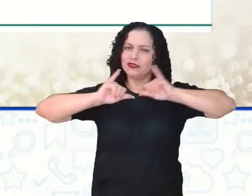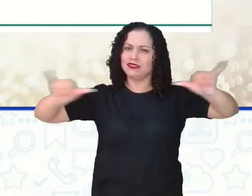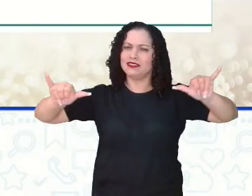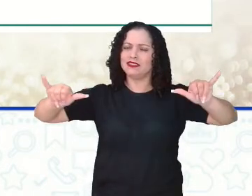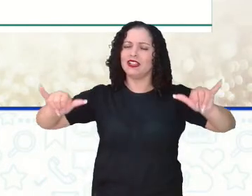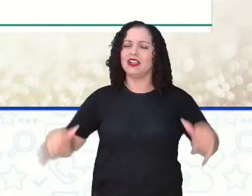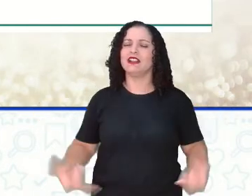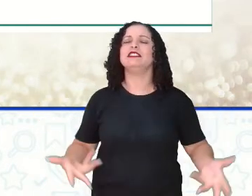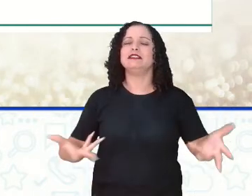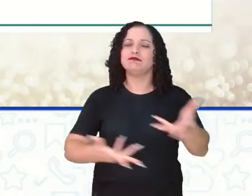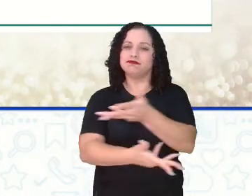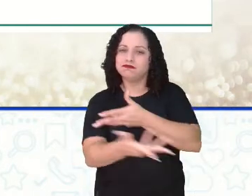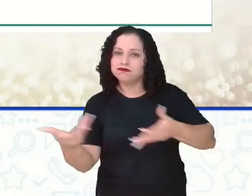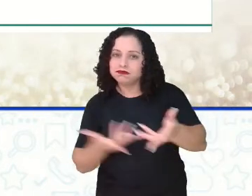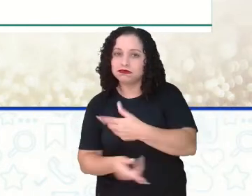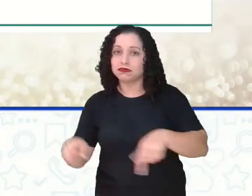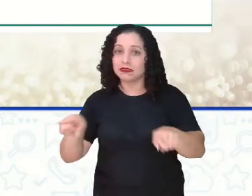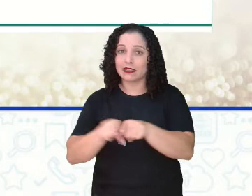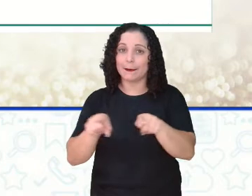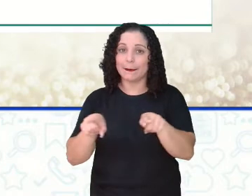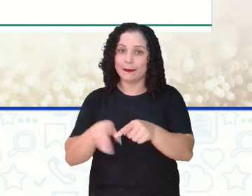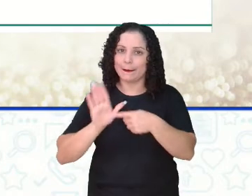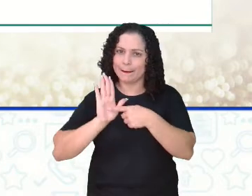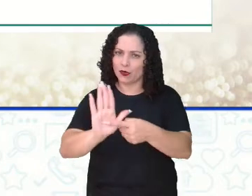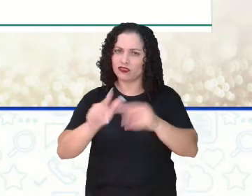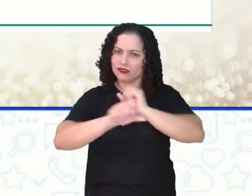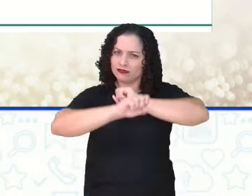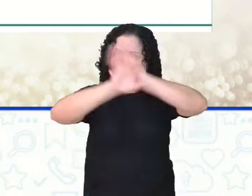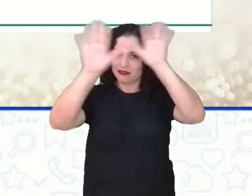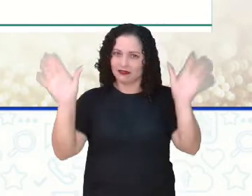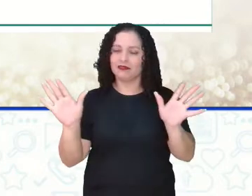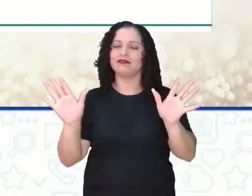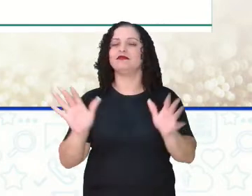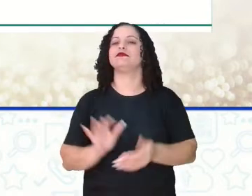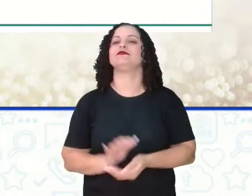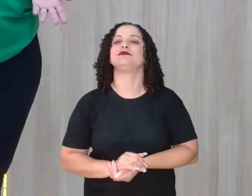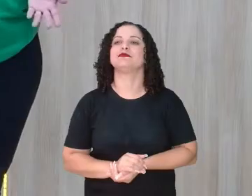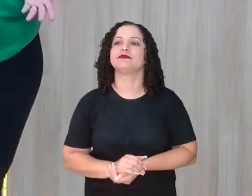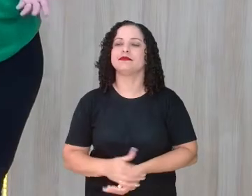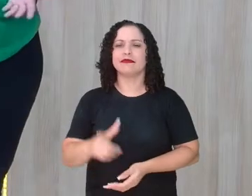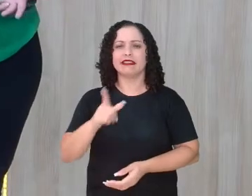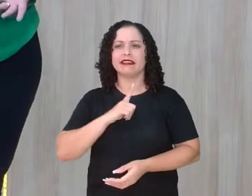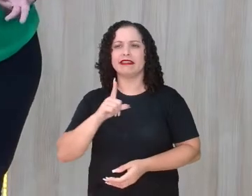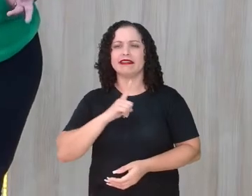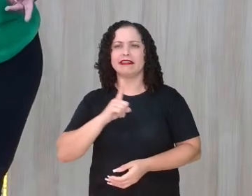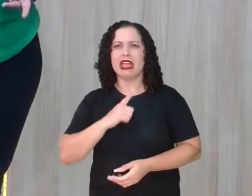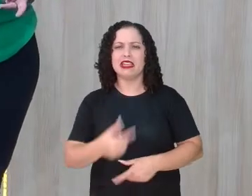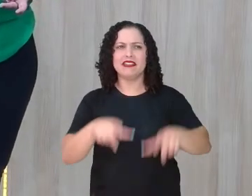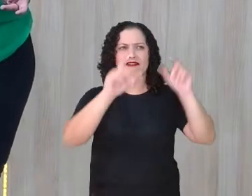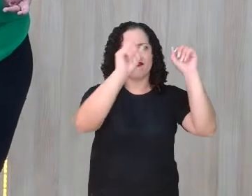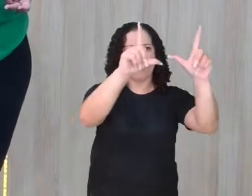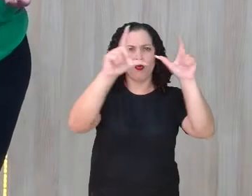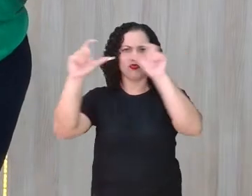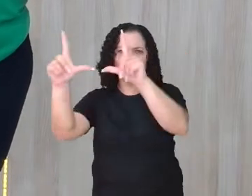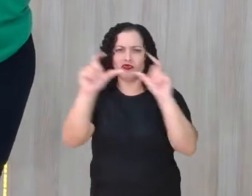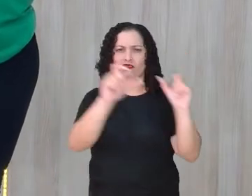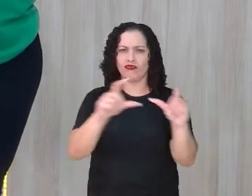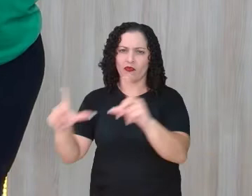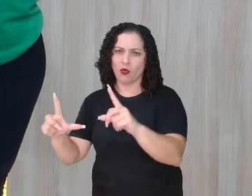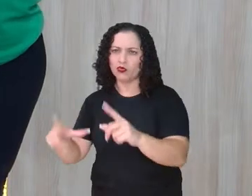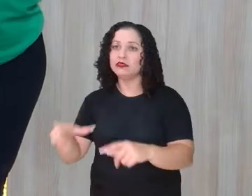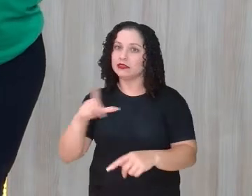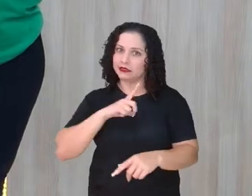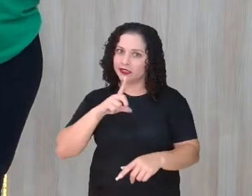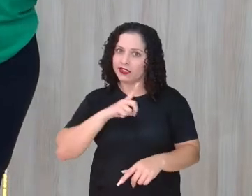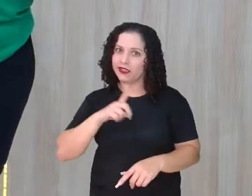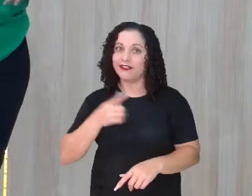também convence o leitor. E aí a imagem ilustrativa, tem ou não tem nessa notícia? Tem, não é? A